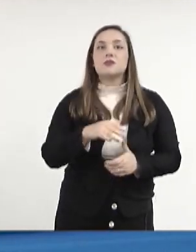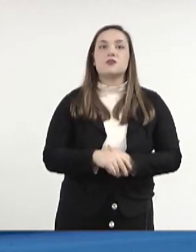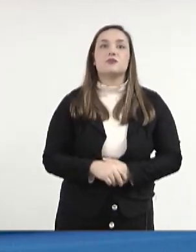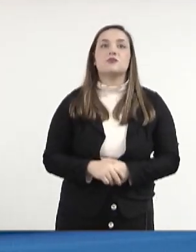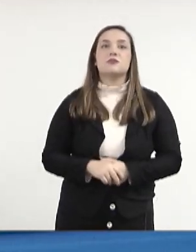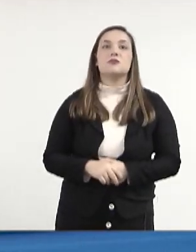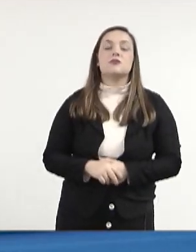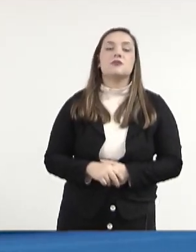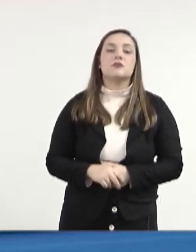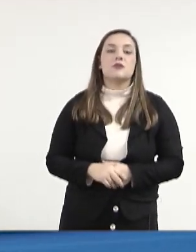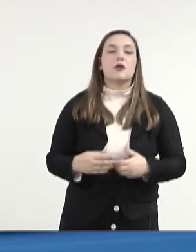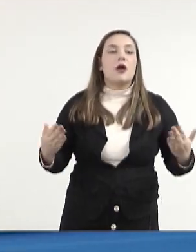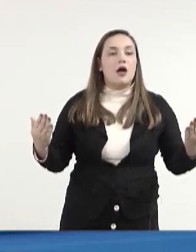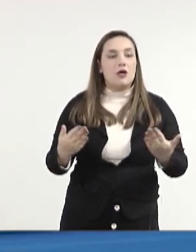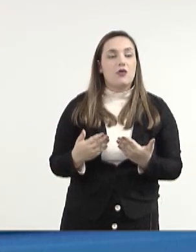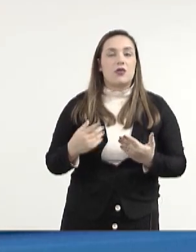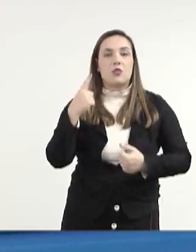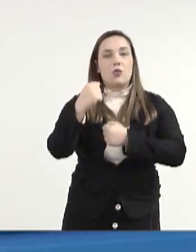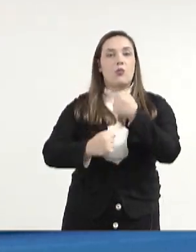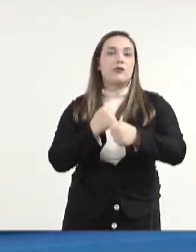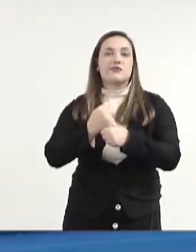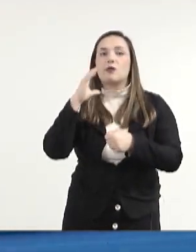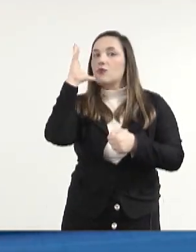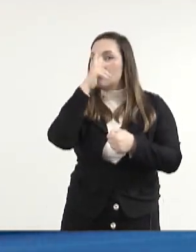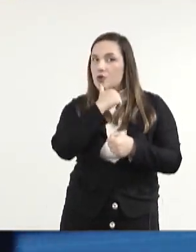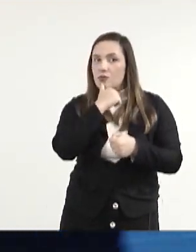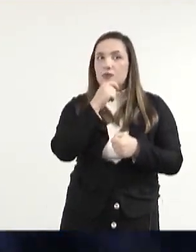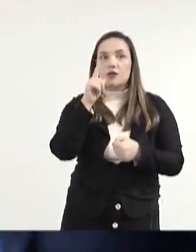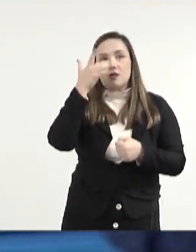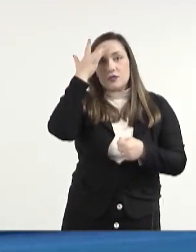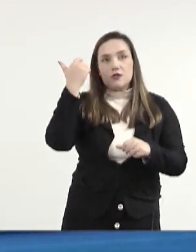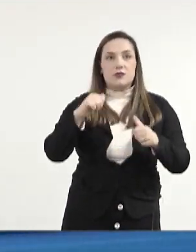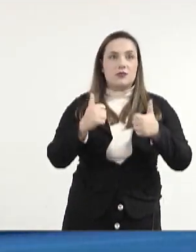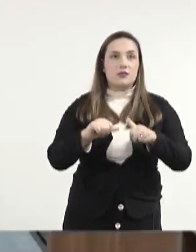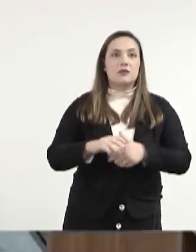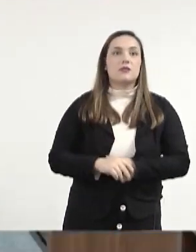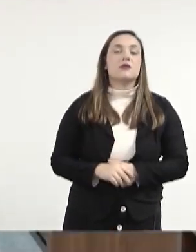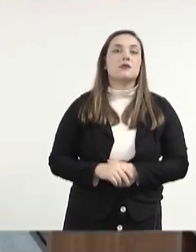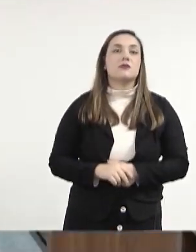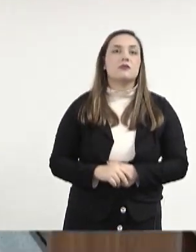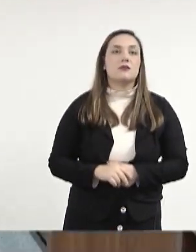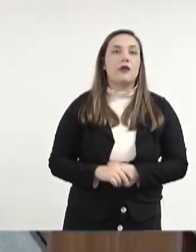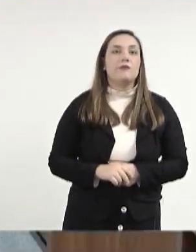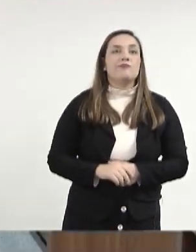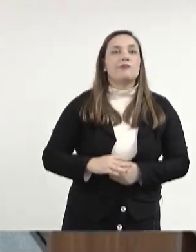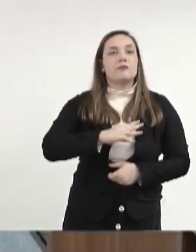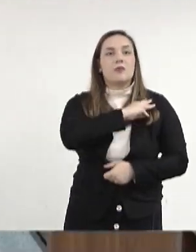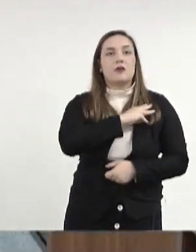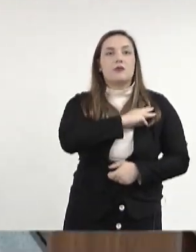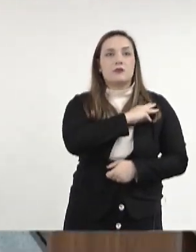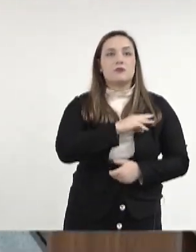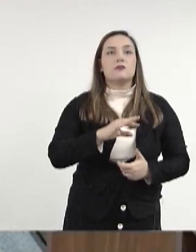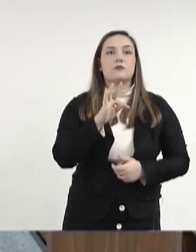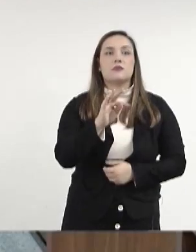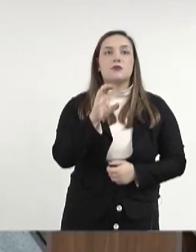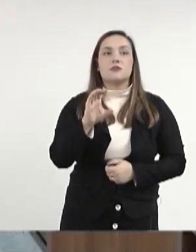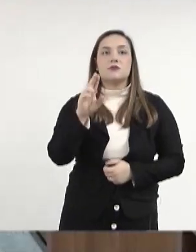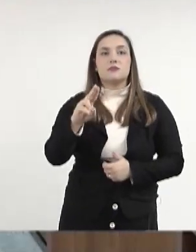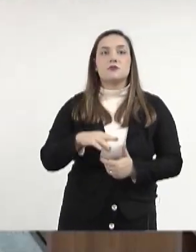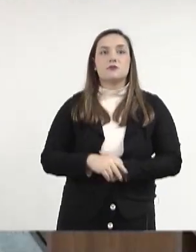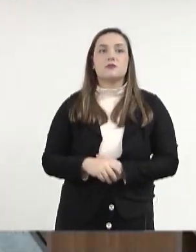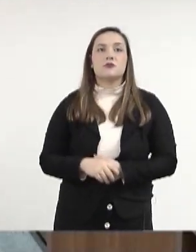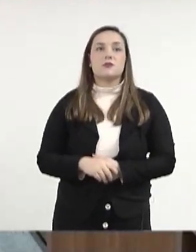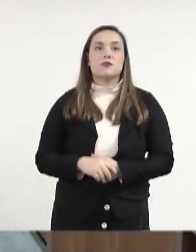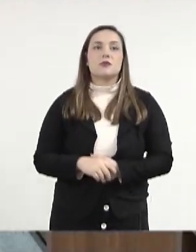nós chegarmos nesse momento, um ano depois, para que o relator, né, o ministro do TCU,